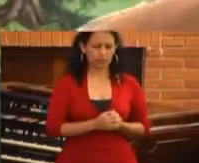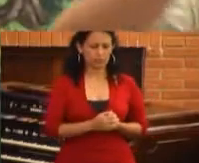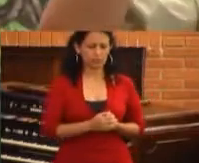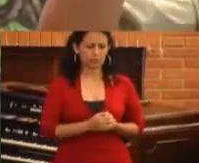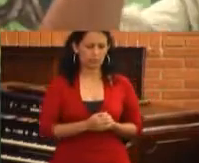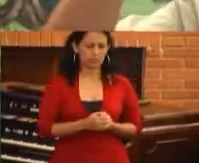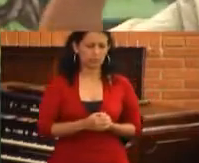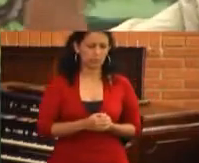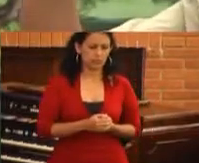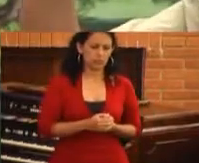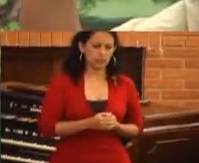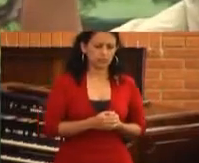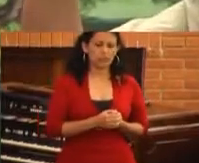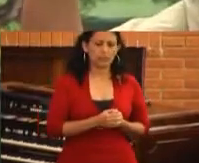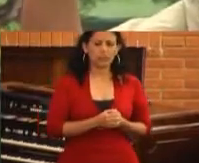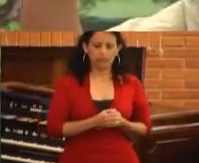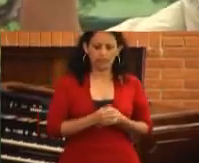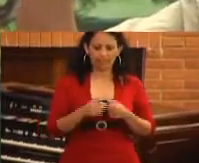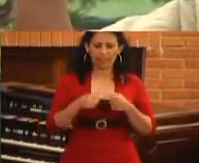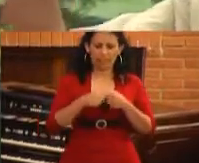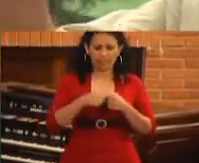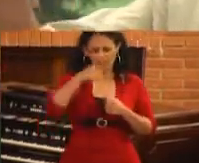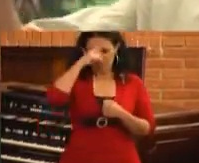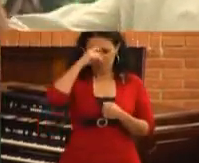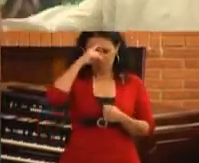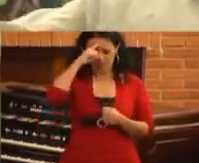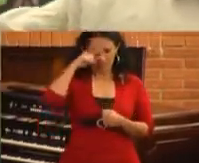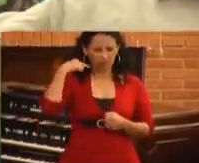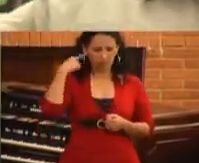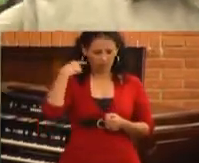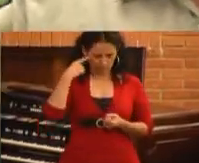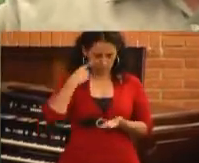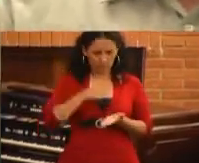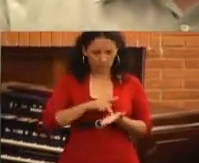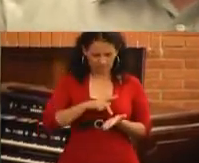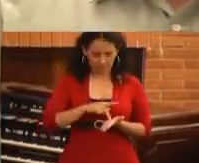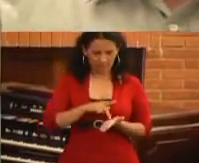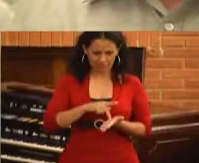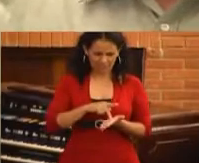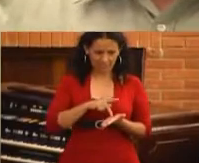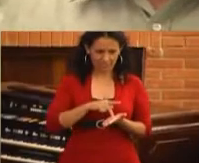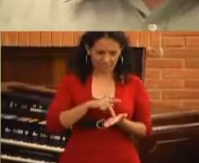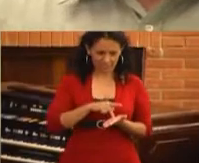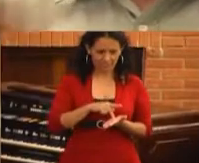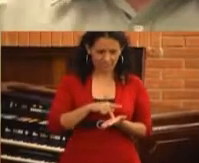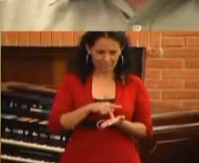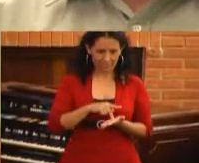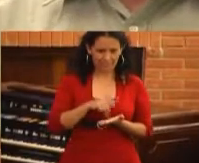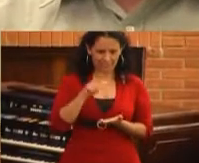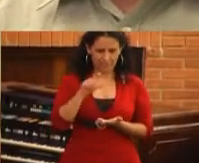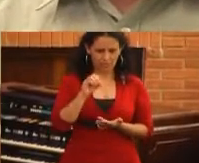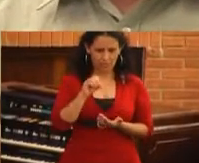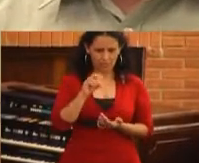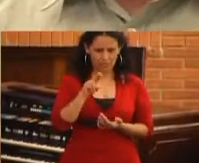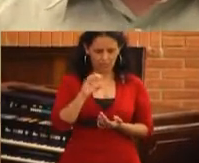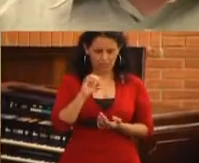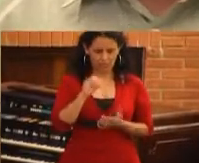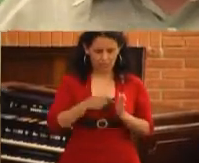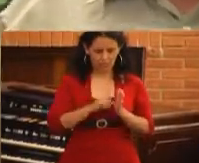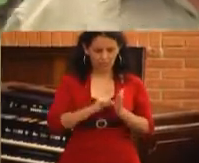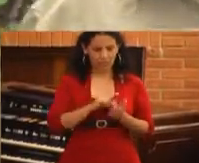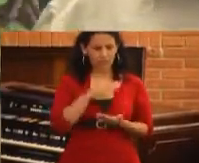anos, passou num manicômio. E lá ele teria dito estas